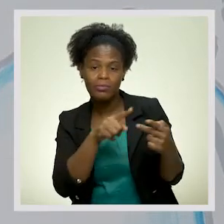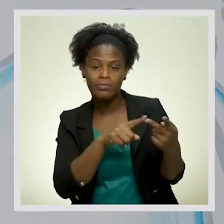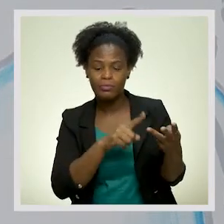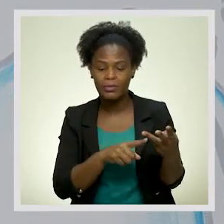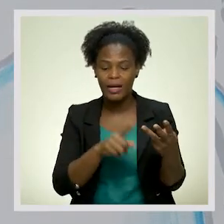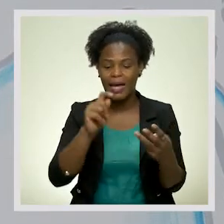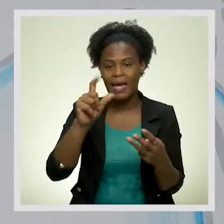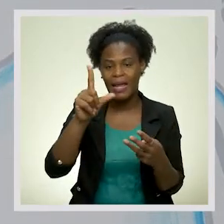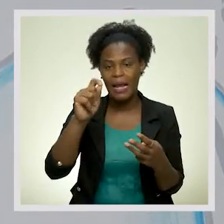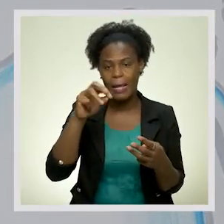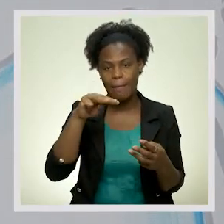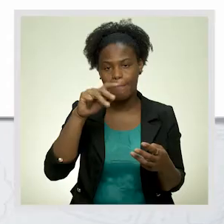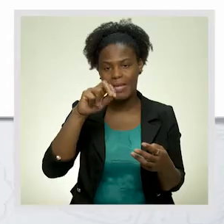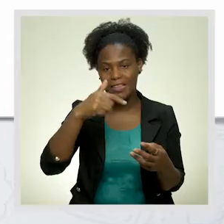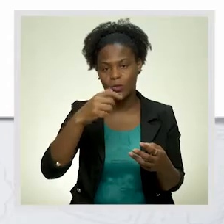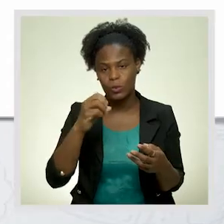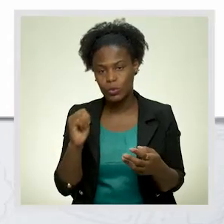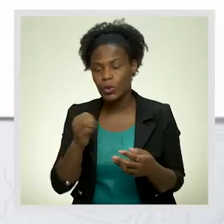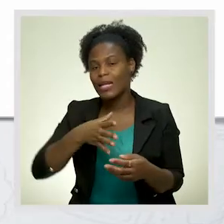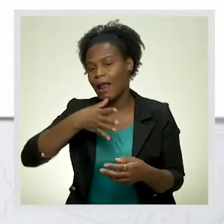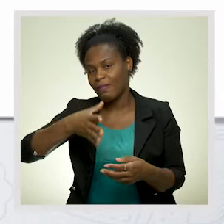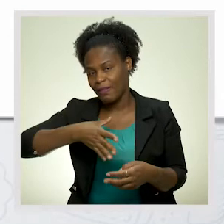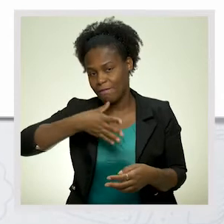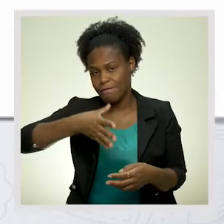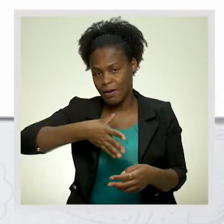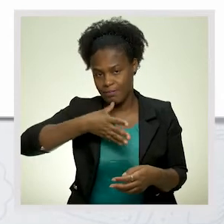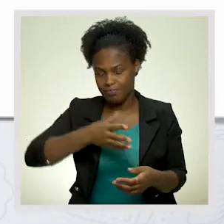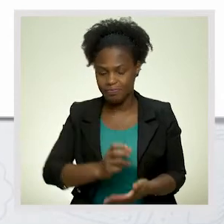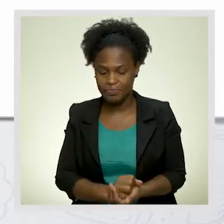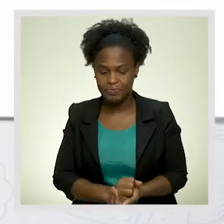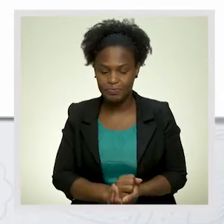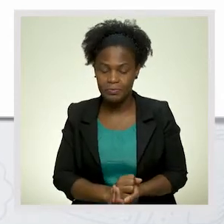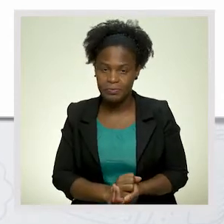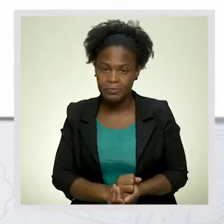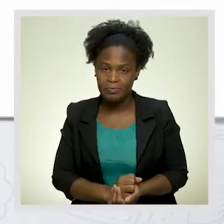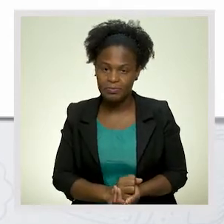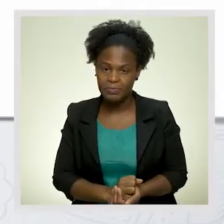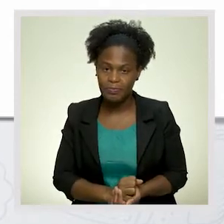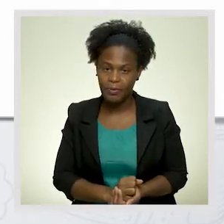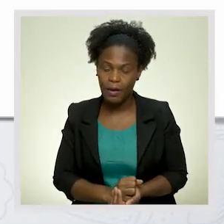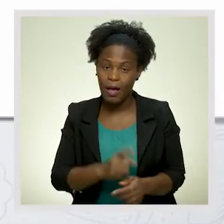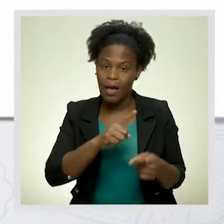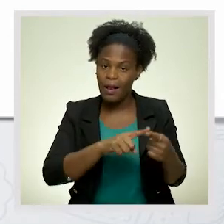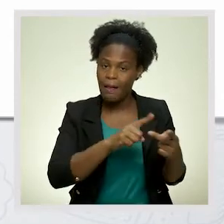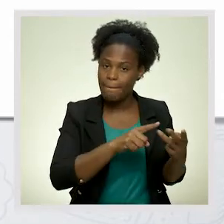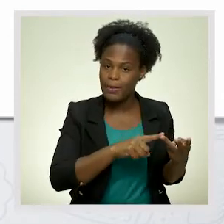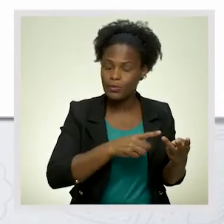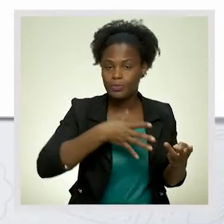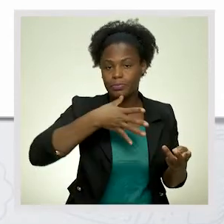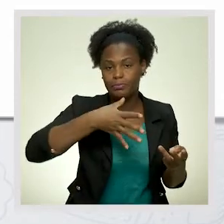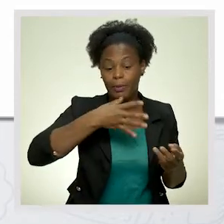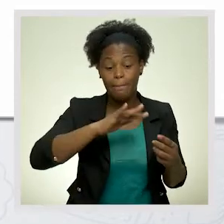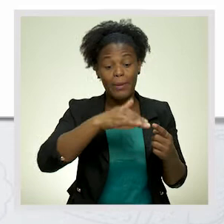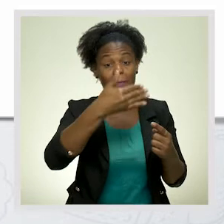narrativa. Os elementos da narrativa. Temos primeiro o narrador. Mas